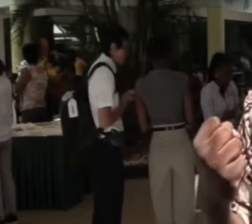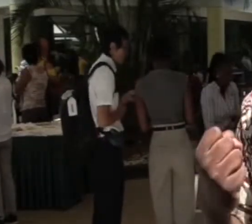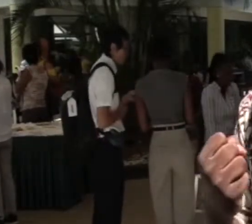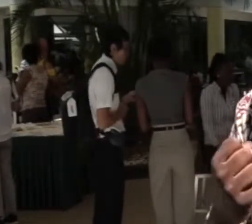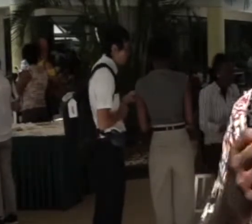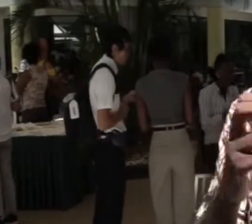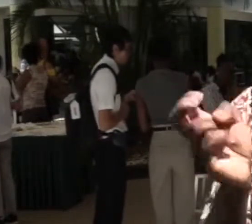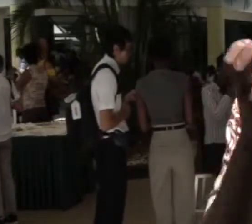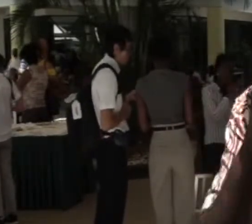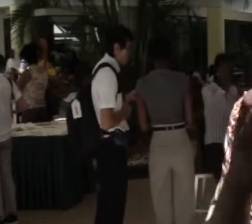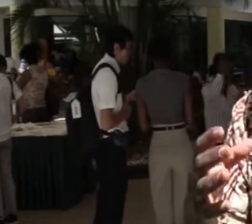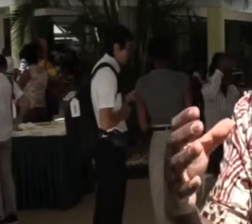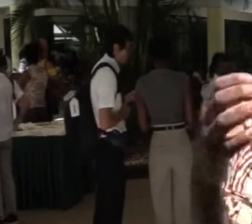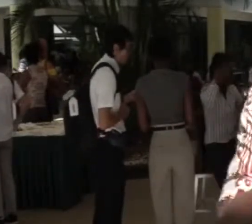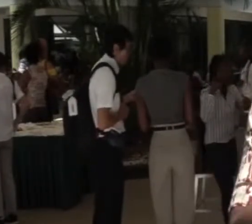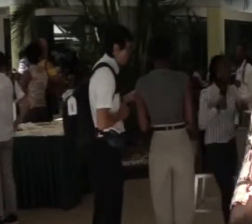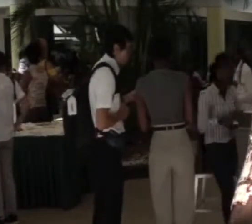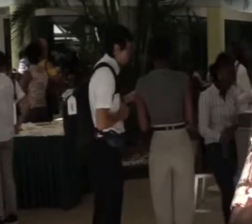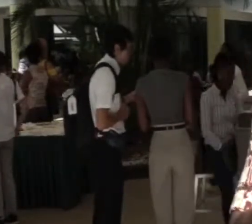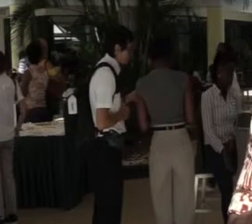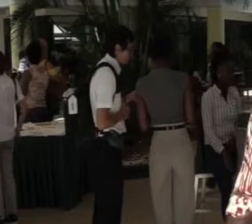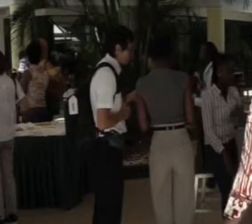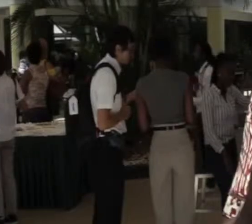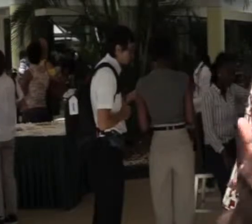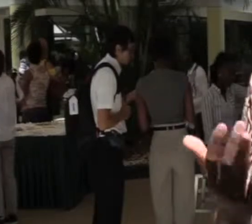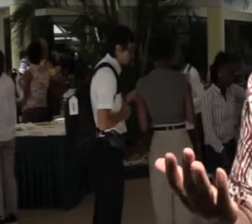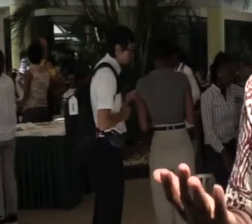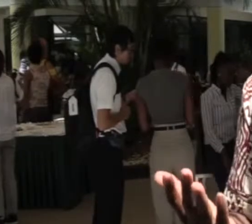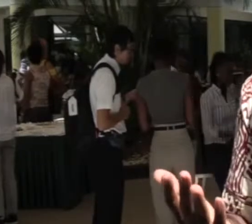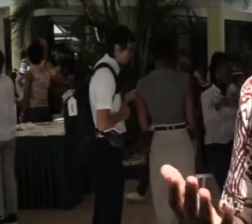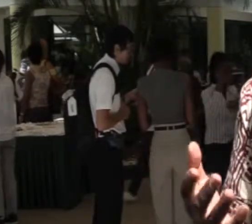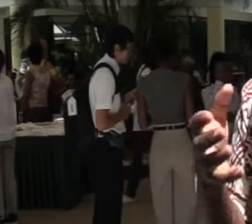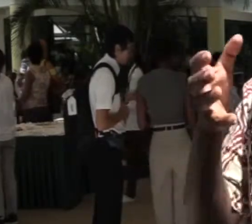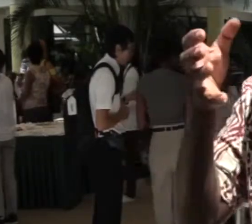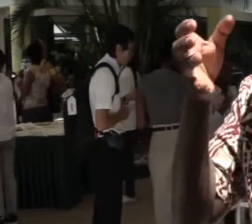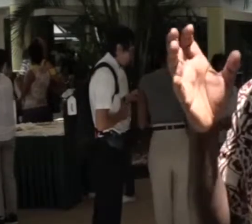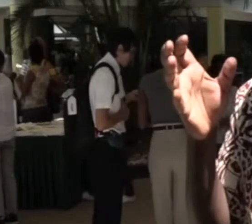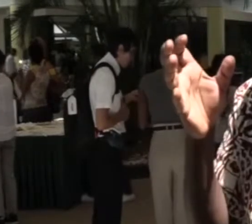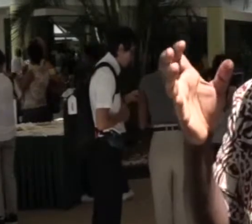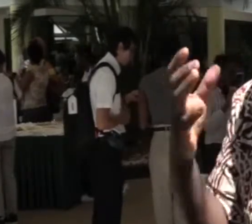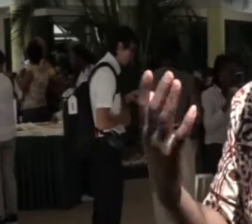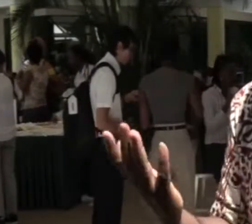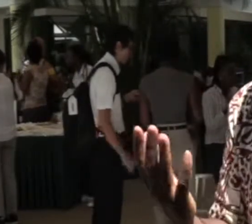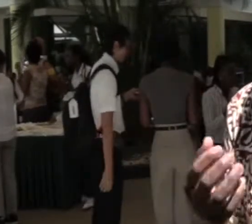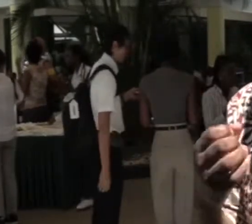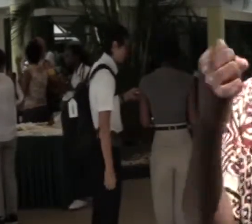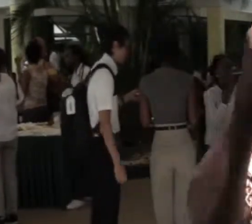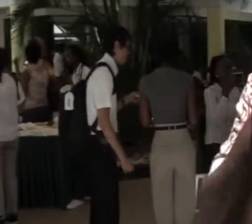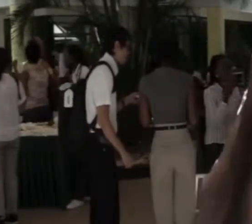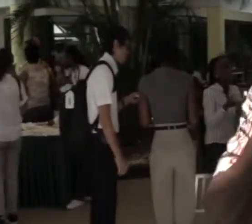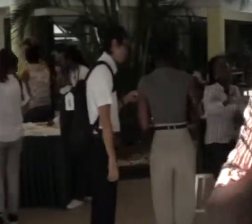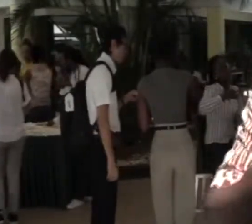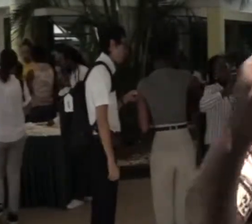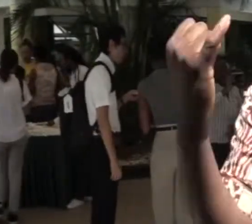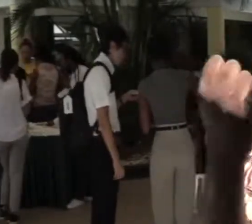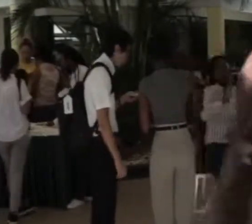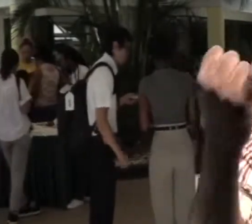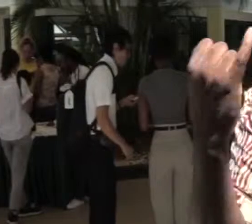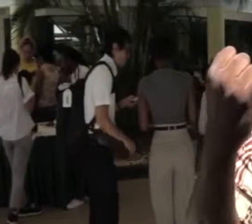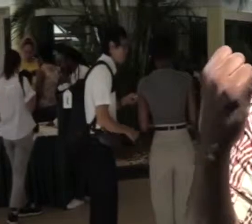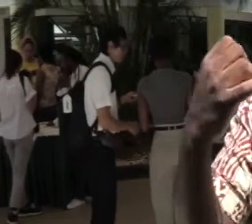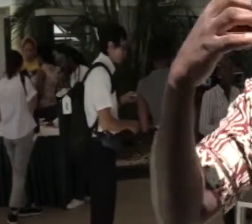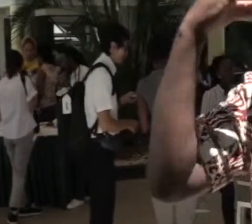Esta pesquisa vai ajudar a proteger os direitos das pessoas com deficiência. Vai ser uma base